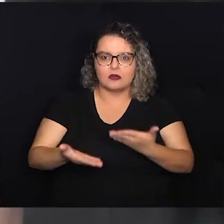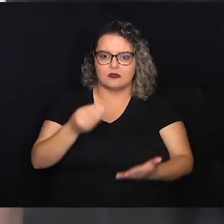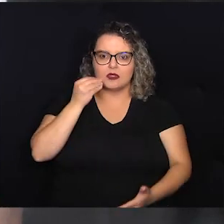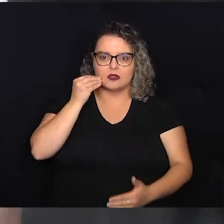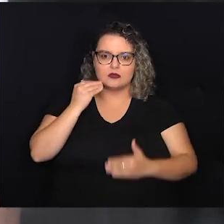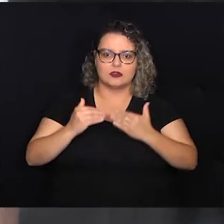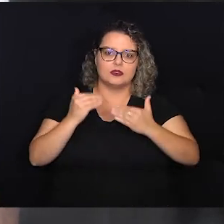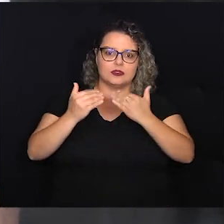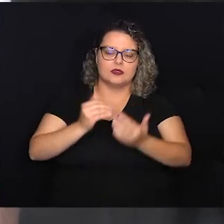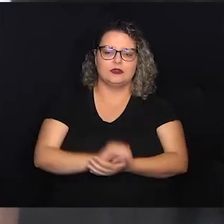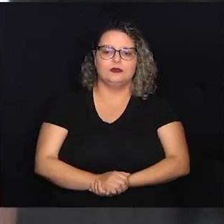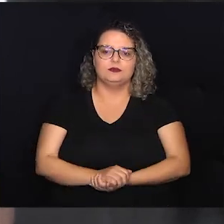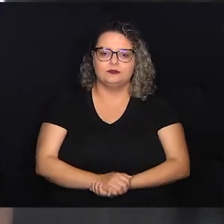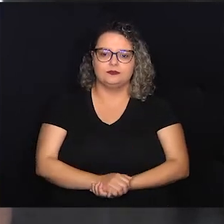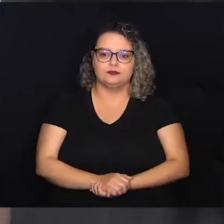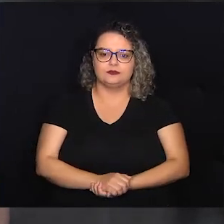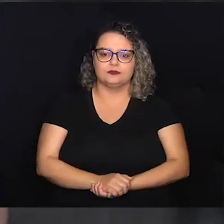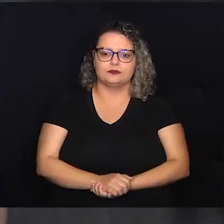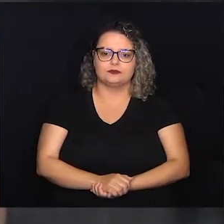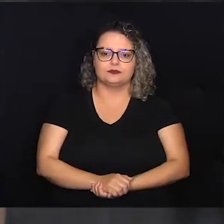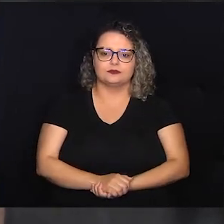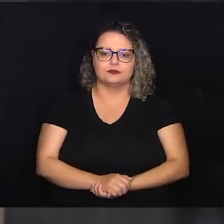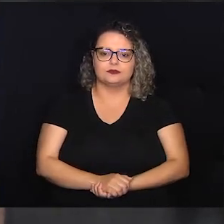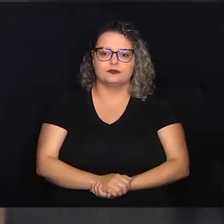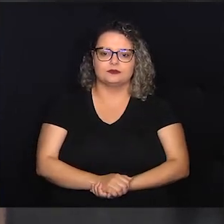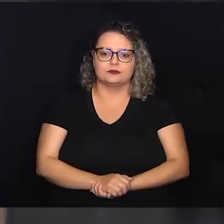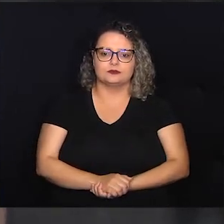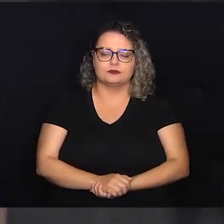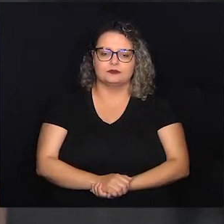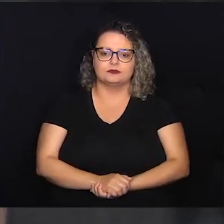tento desenvolver. Eu